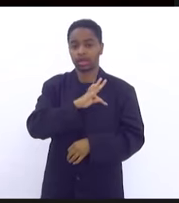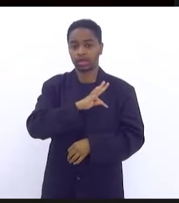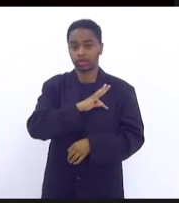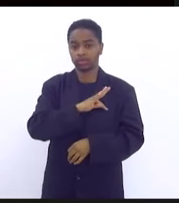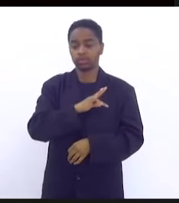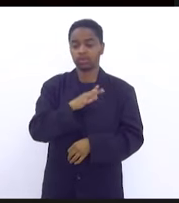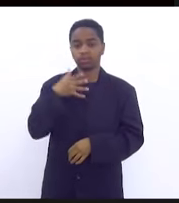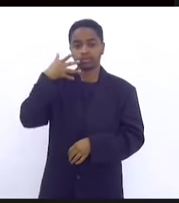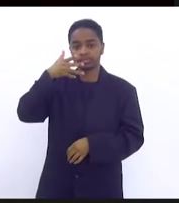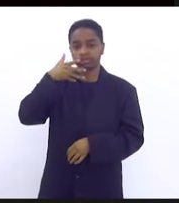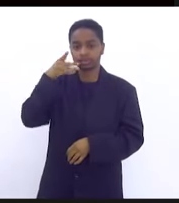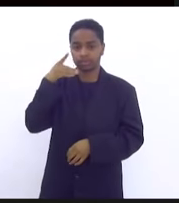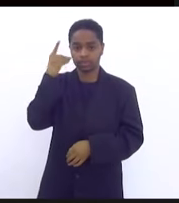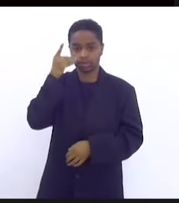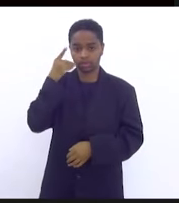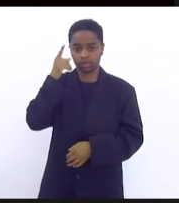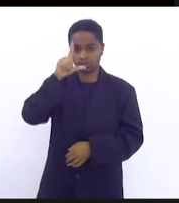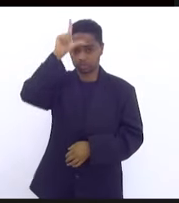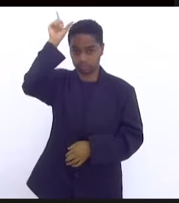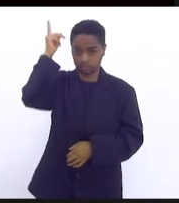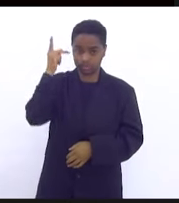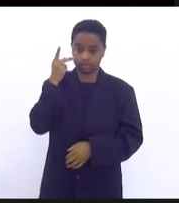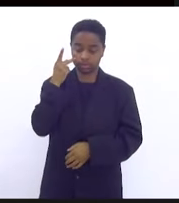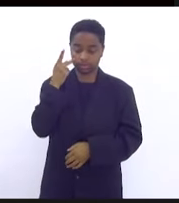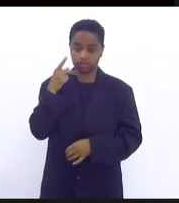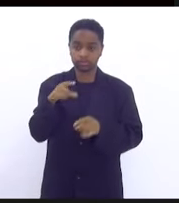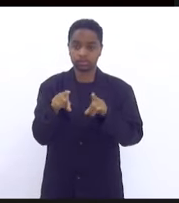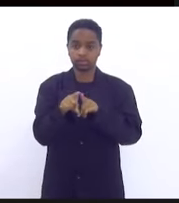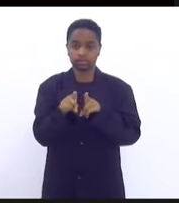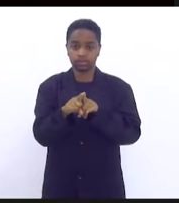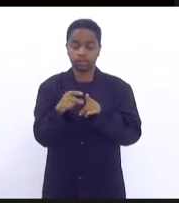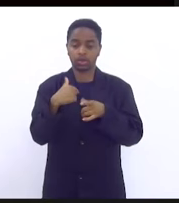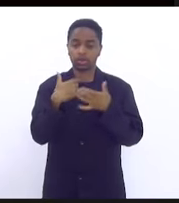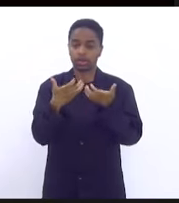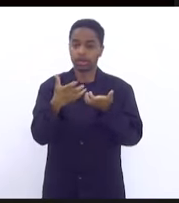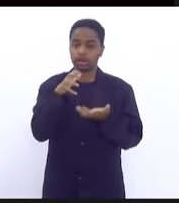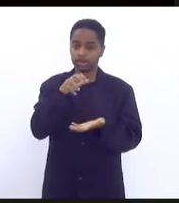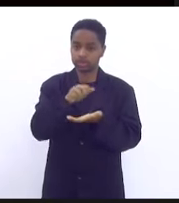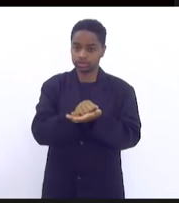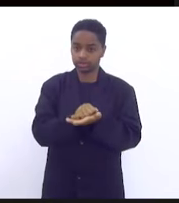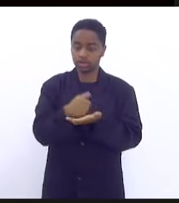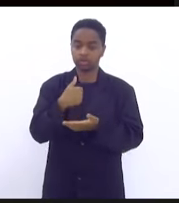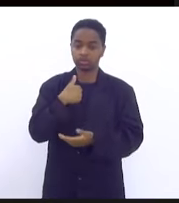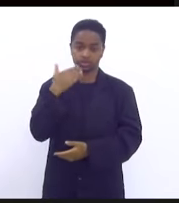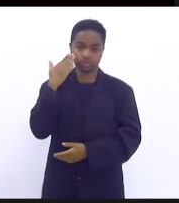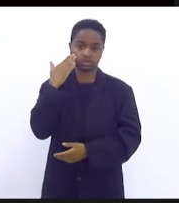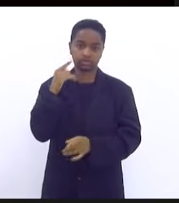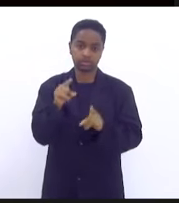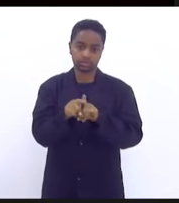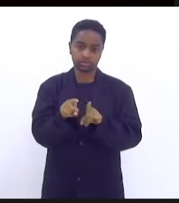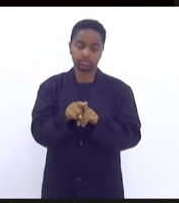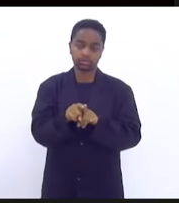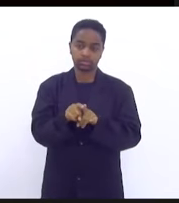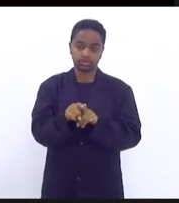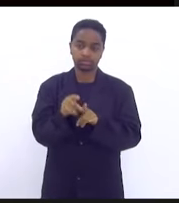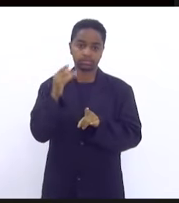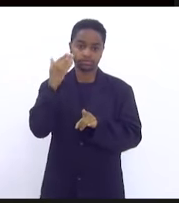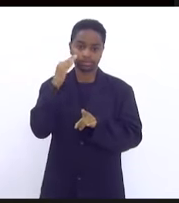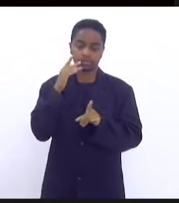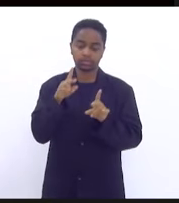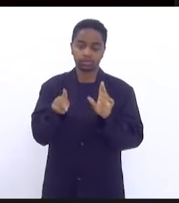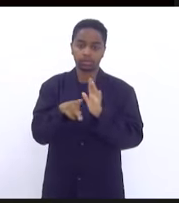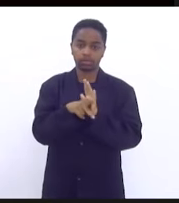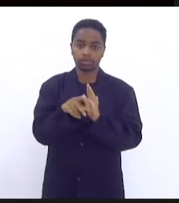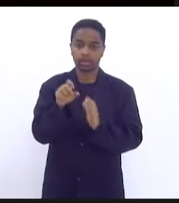na fala do deputado Luiz Paulo, e também quero registrar aqui que tomei conhecimento desse entendimento do Supremo